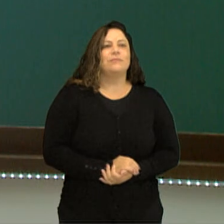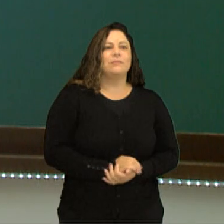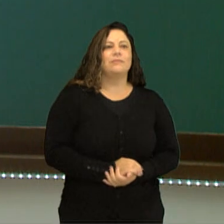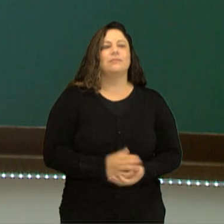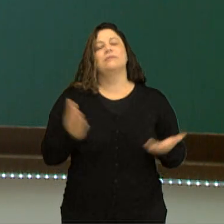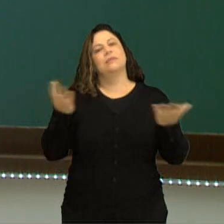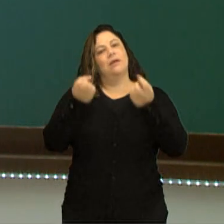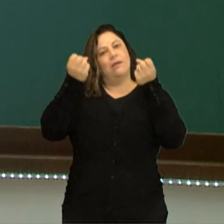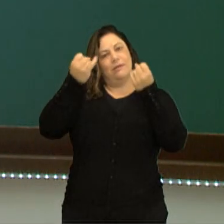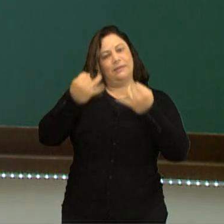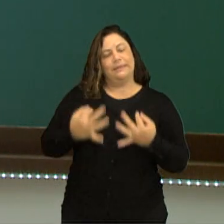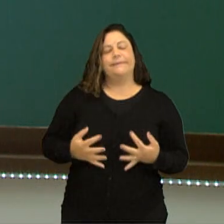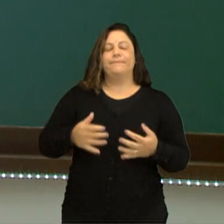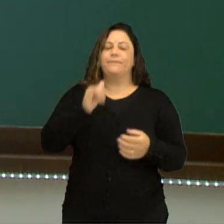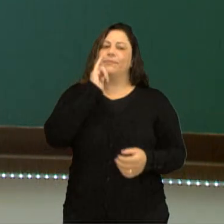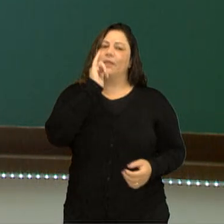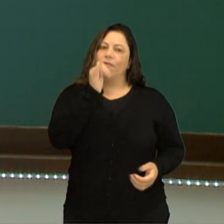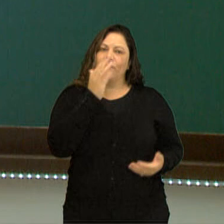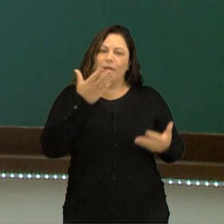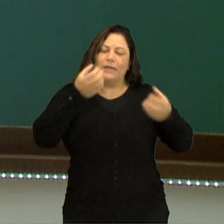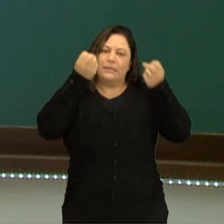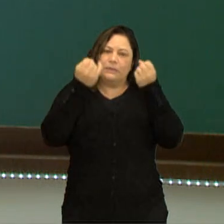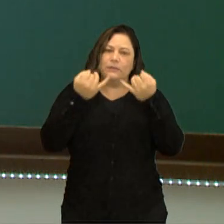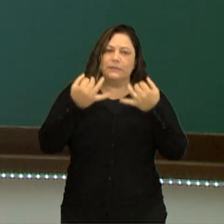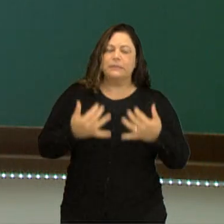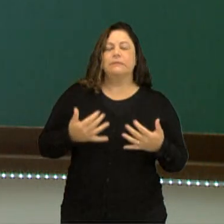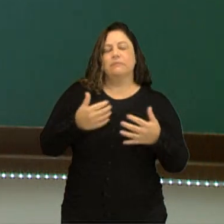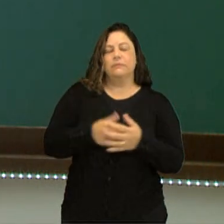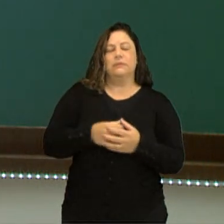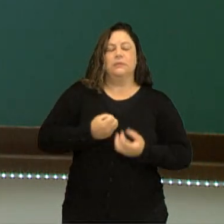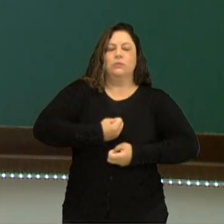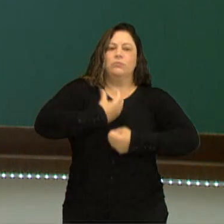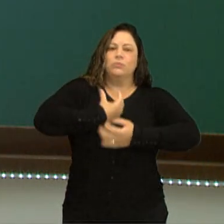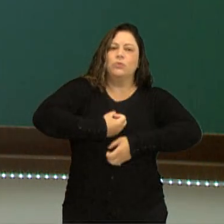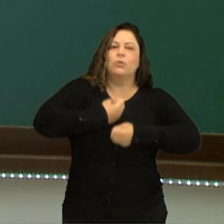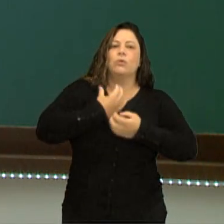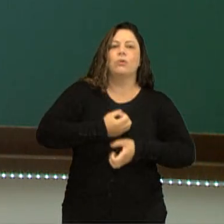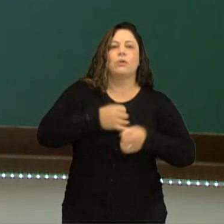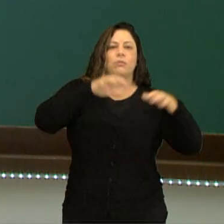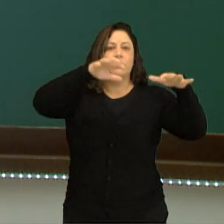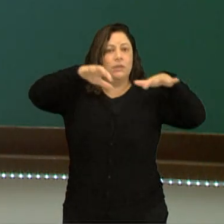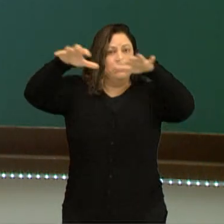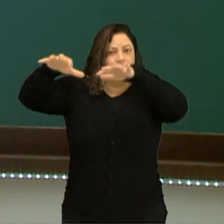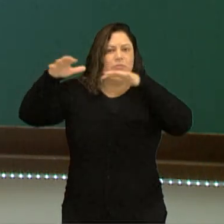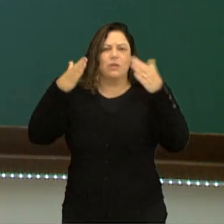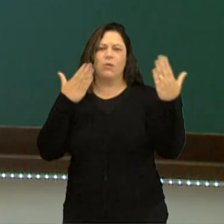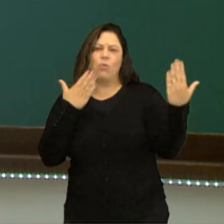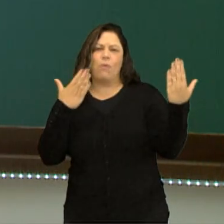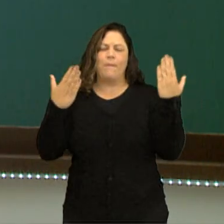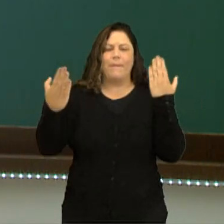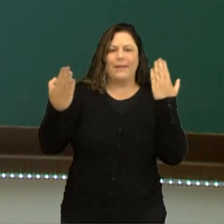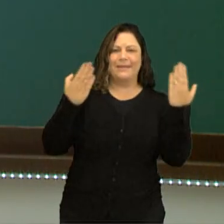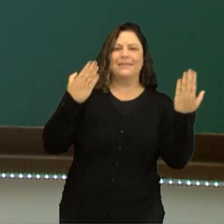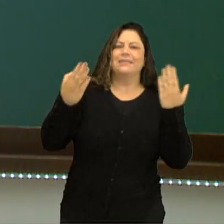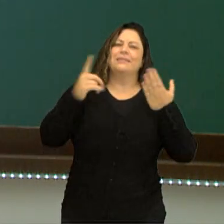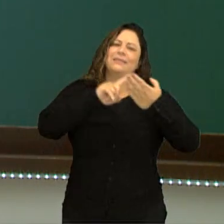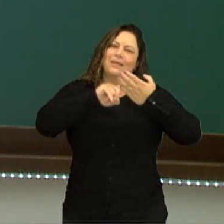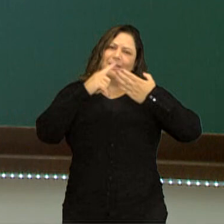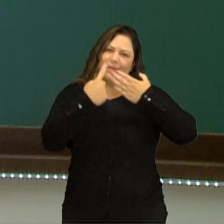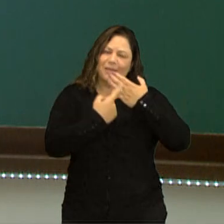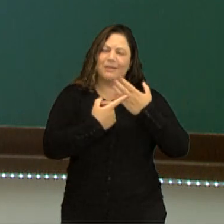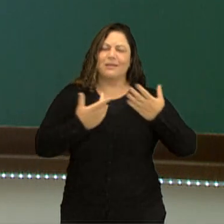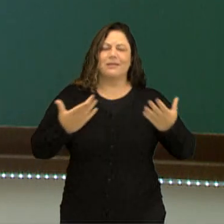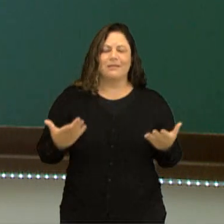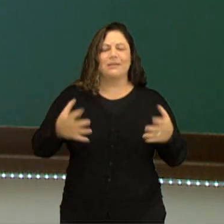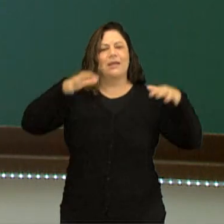um interlocutor a respeito da chuva. Ele tece aí algumas comparações, algumas analogias